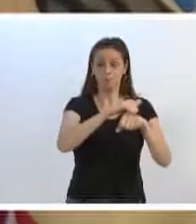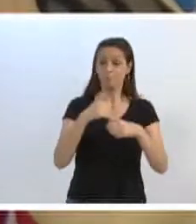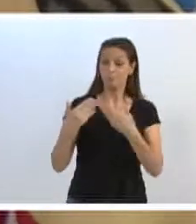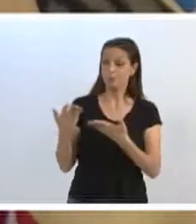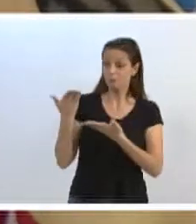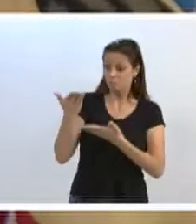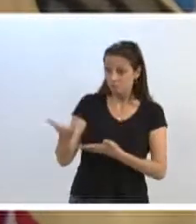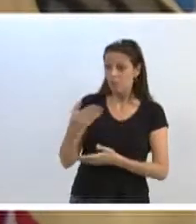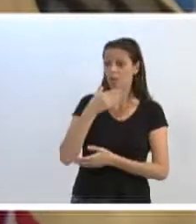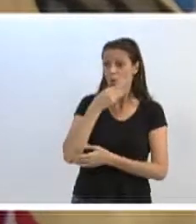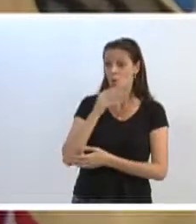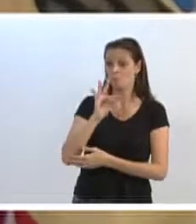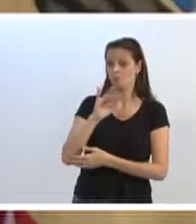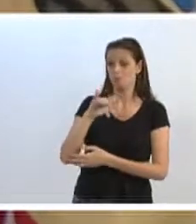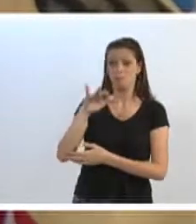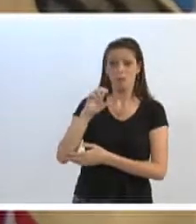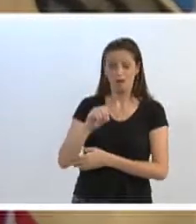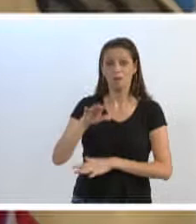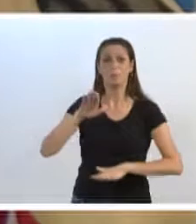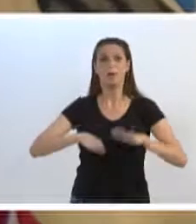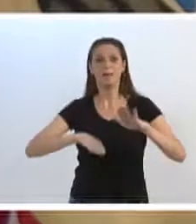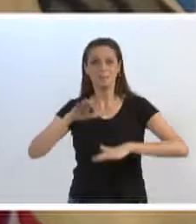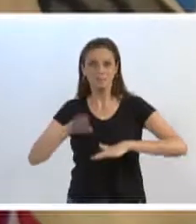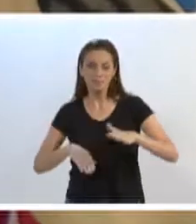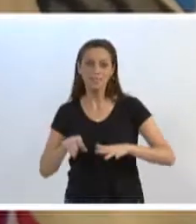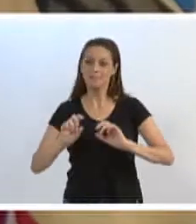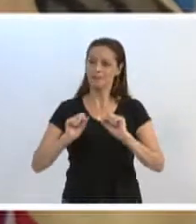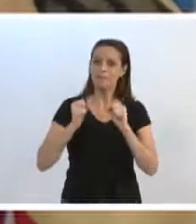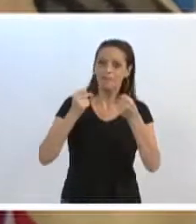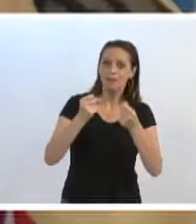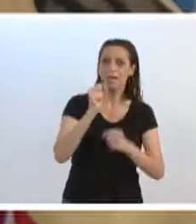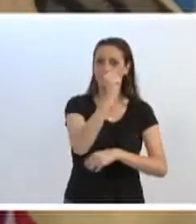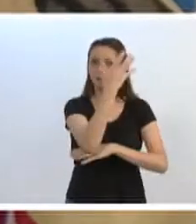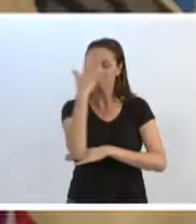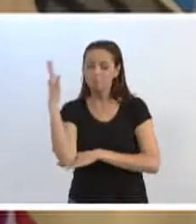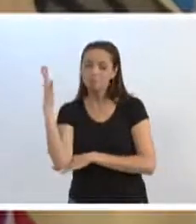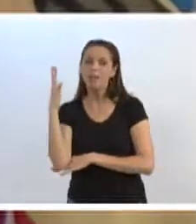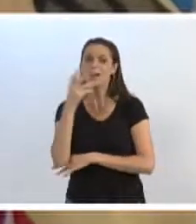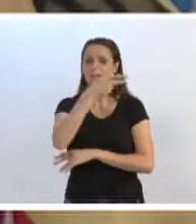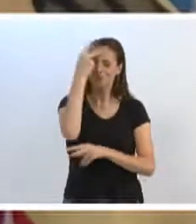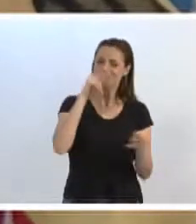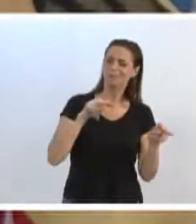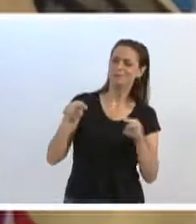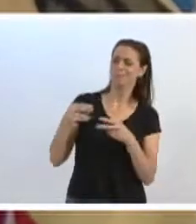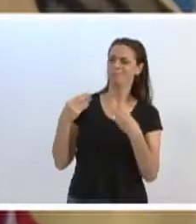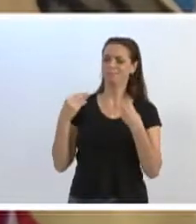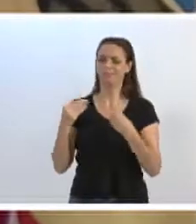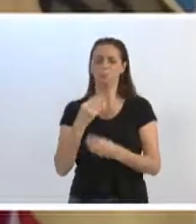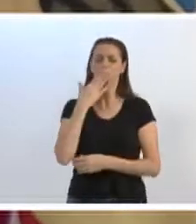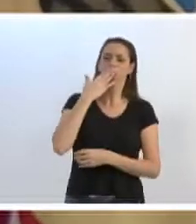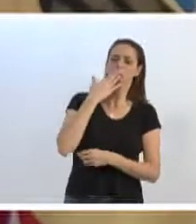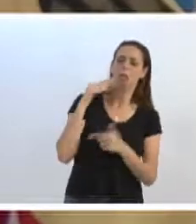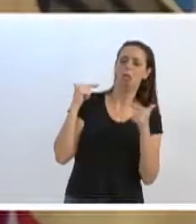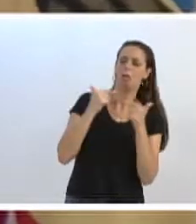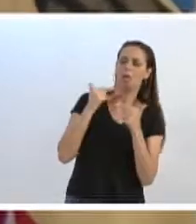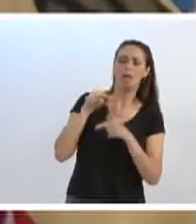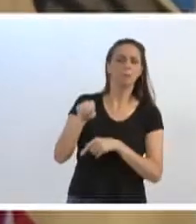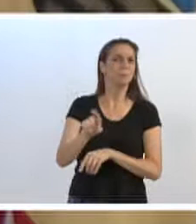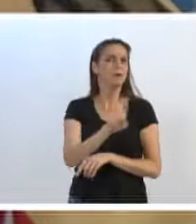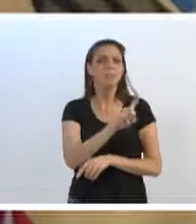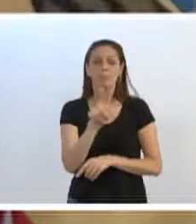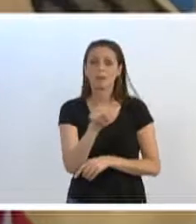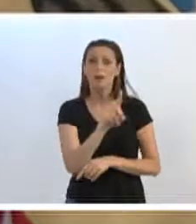os temas de meio ambiente, a gente é até debochado, porque parece que é uma preocupação inócua, e não é, porque é muito importante a gente trabalhar com as